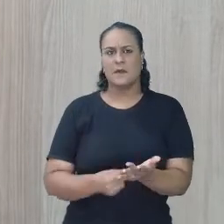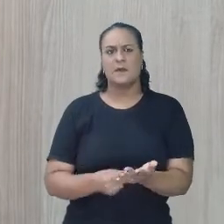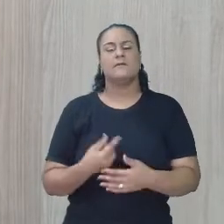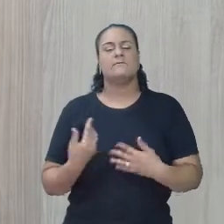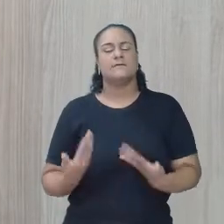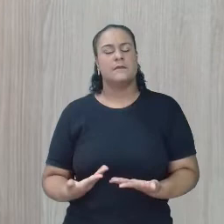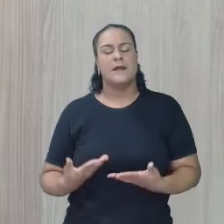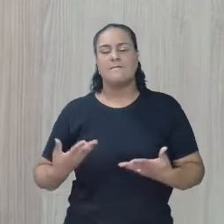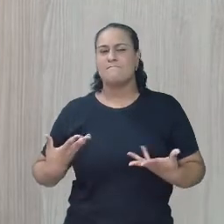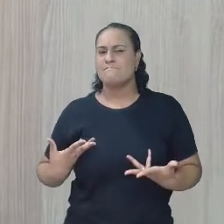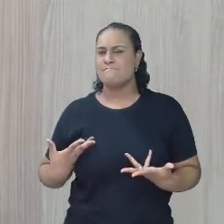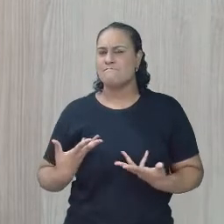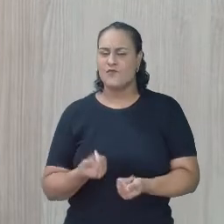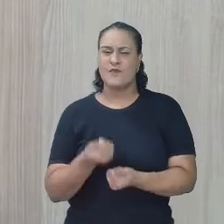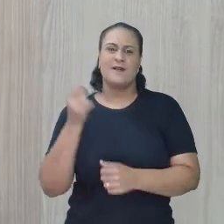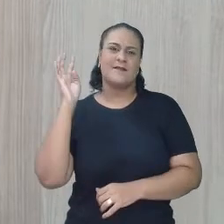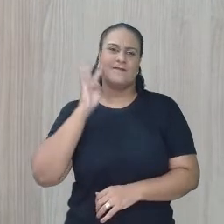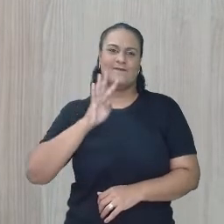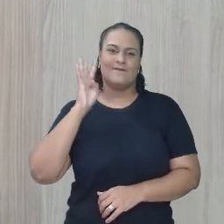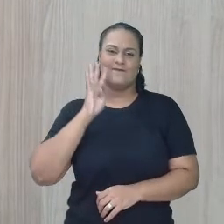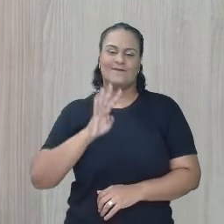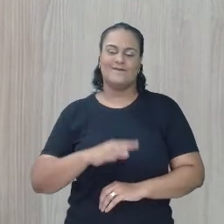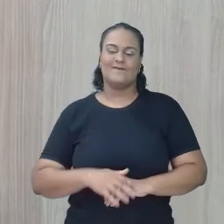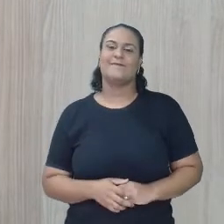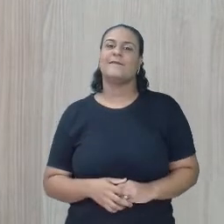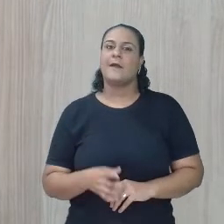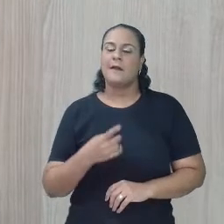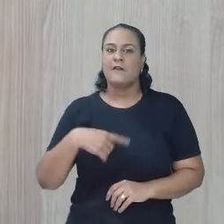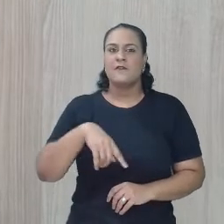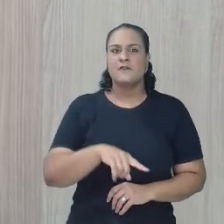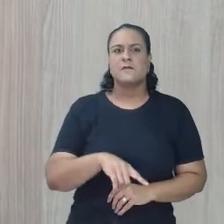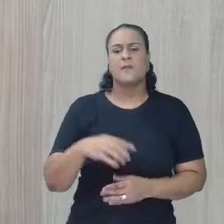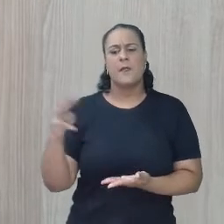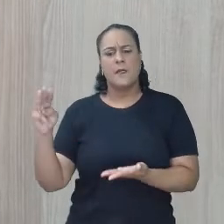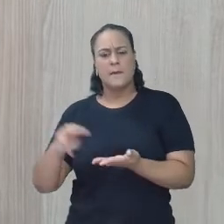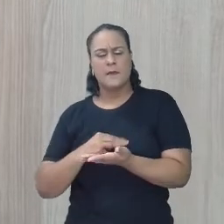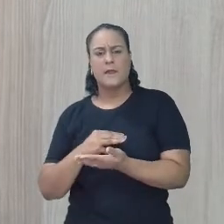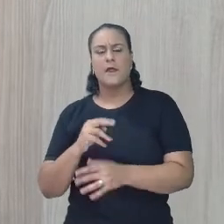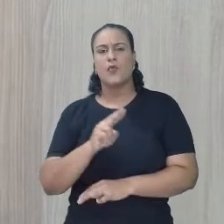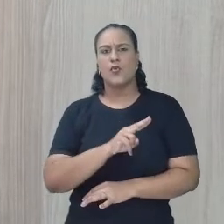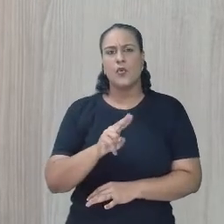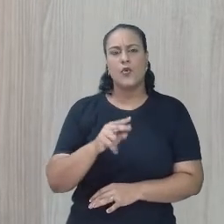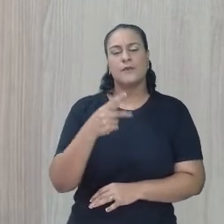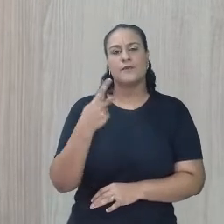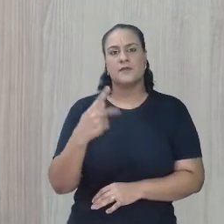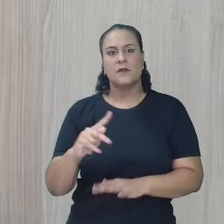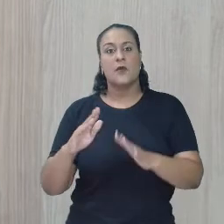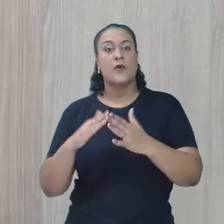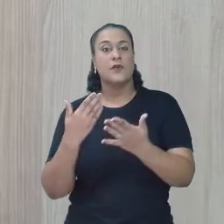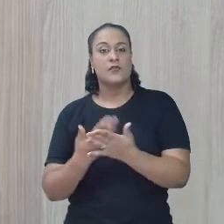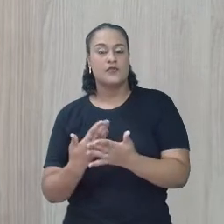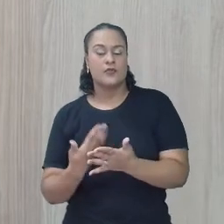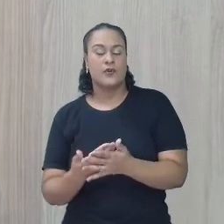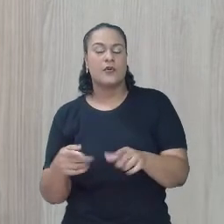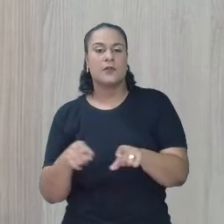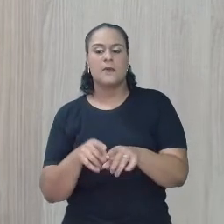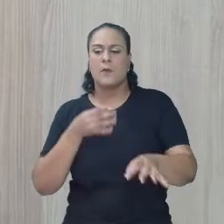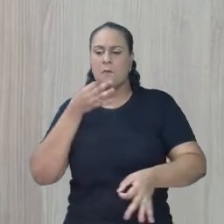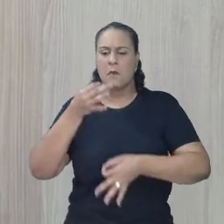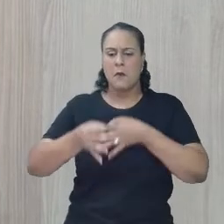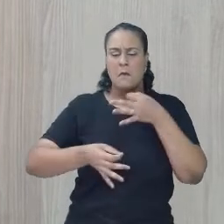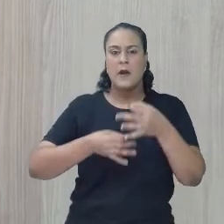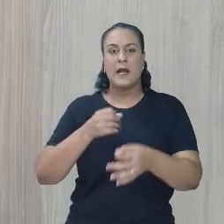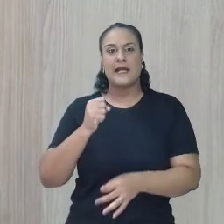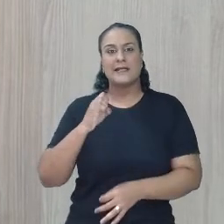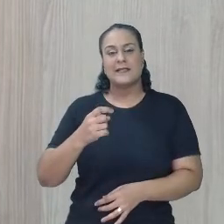massa, certo? Porque você pode aqui enviar seu nome, a escola que você estuda, seus comentários e suas